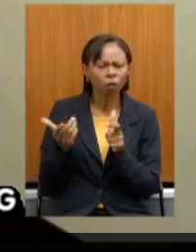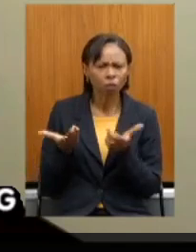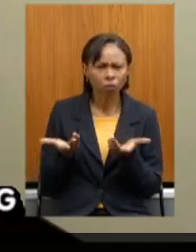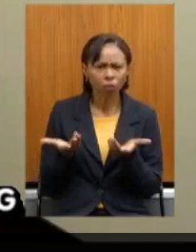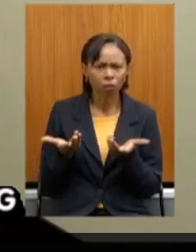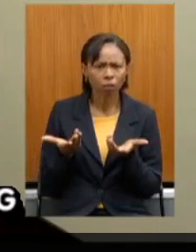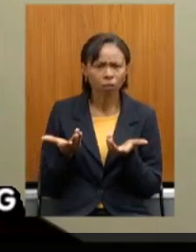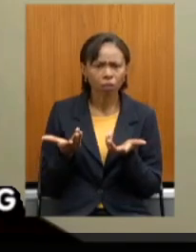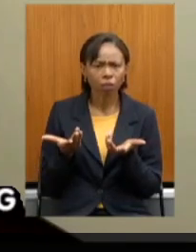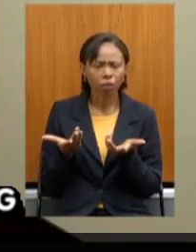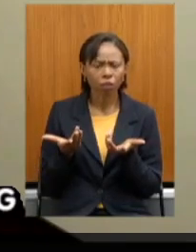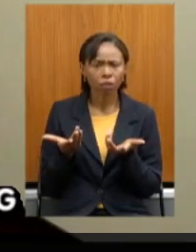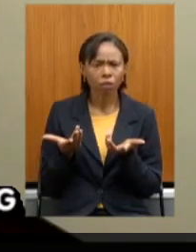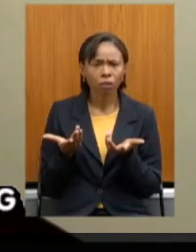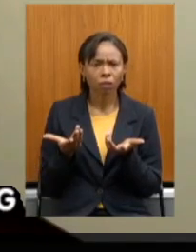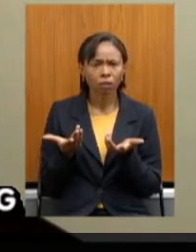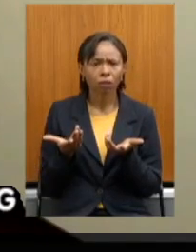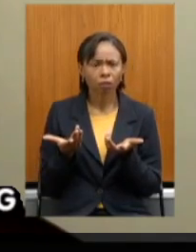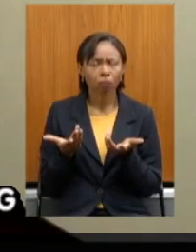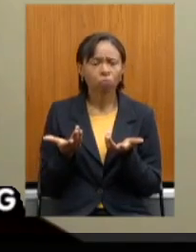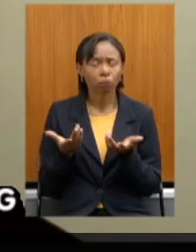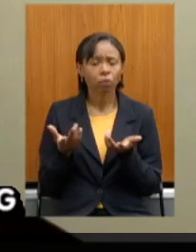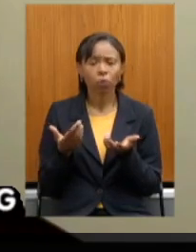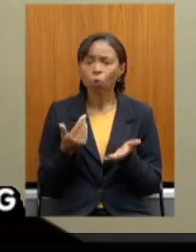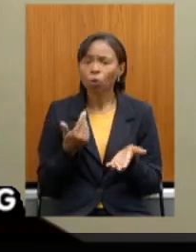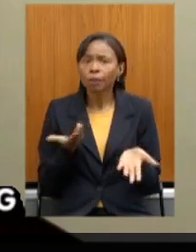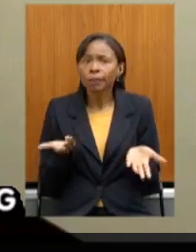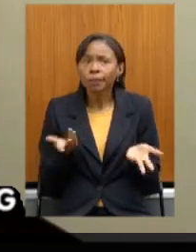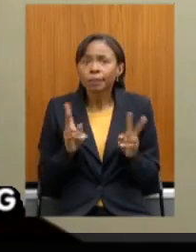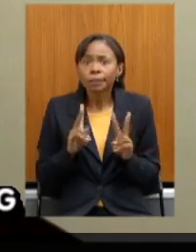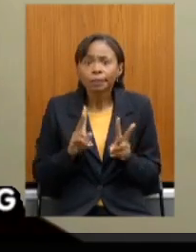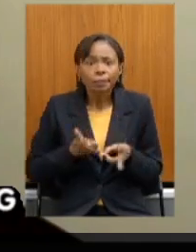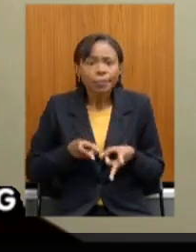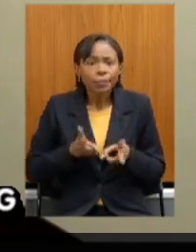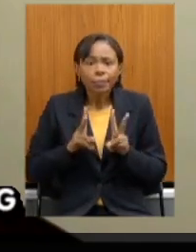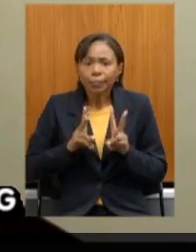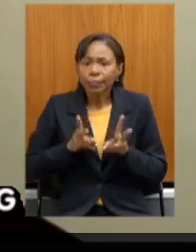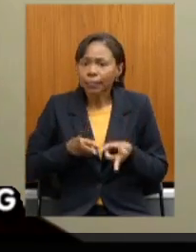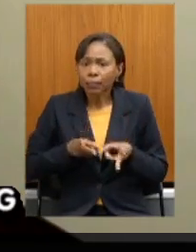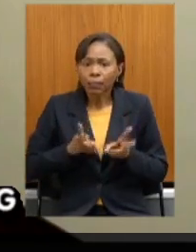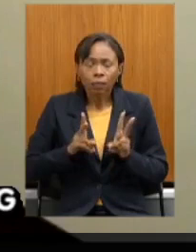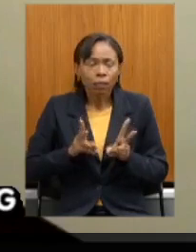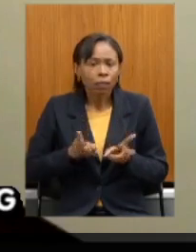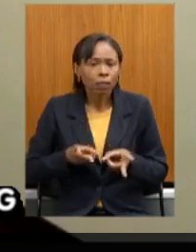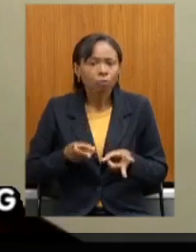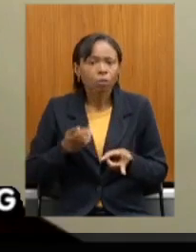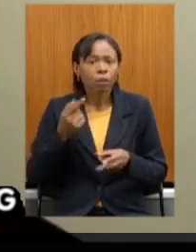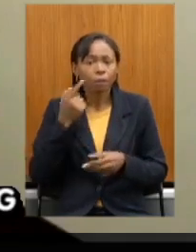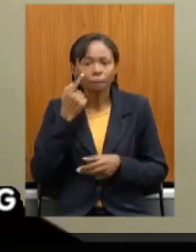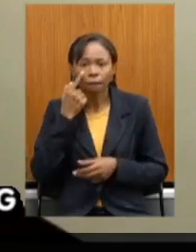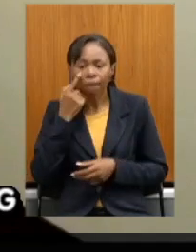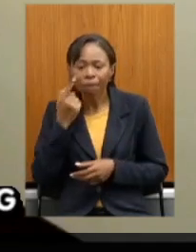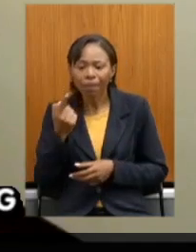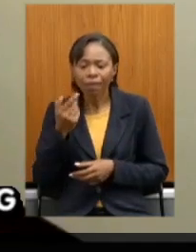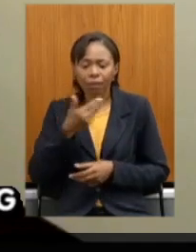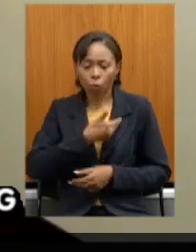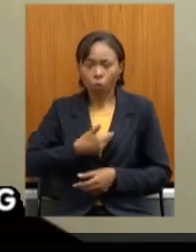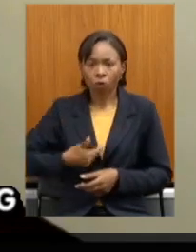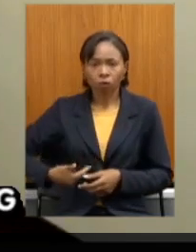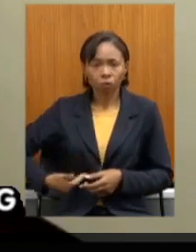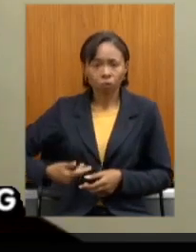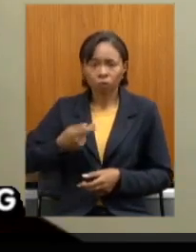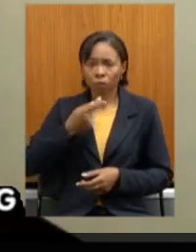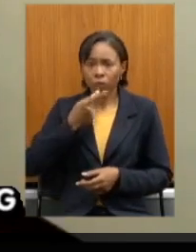referido fundo. A todo momento, senhores, ouvimos governos dizendo que a Previdência